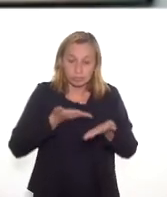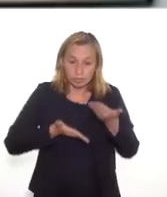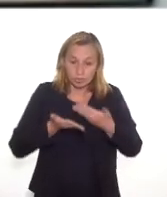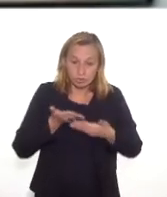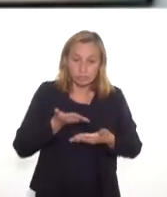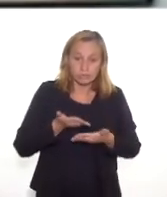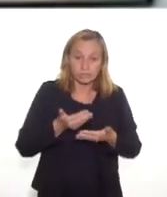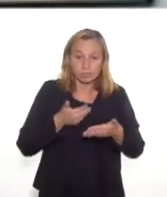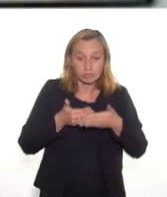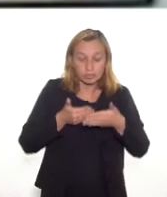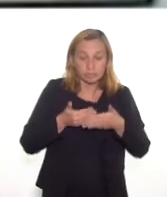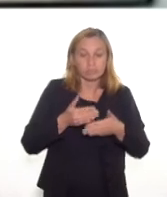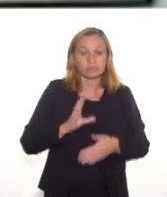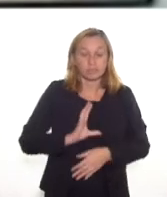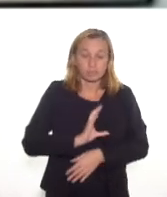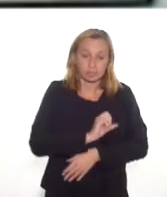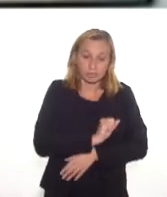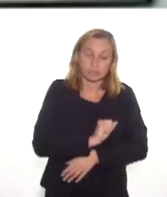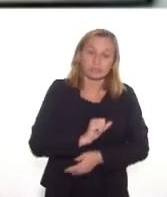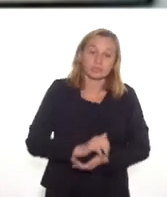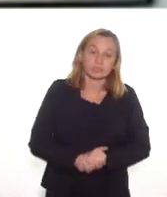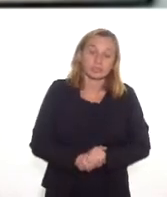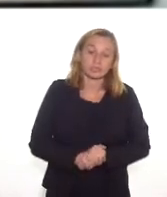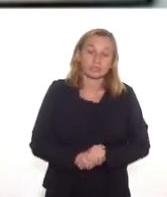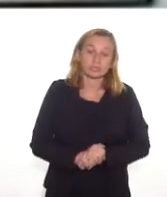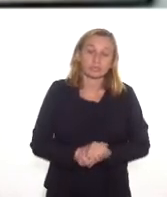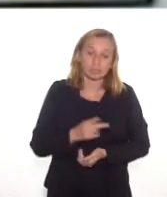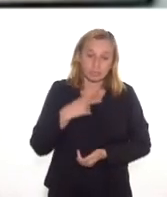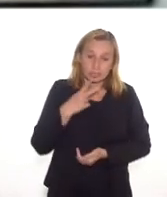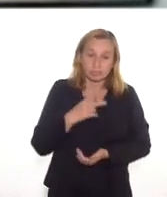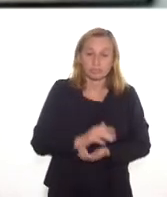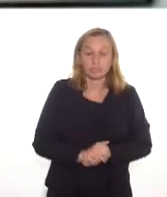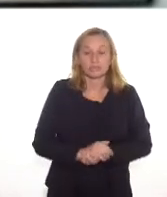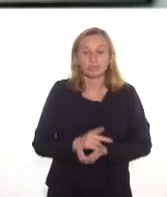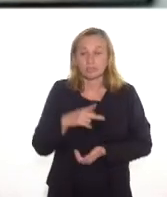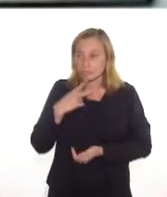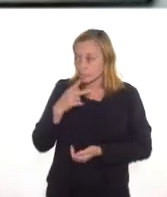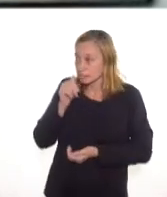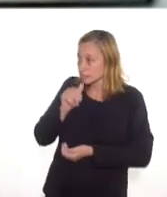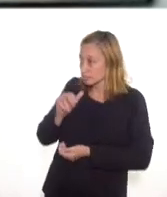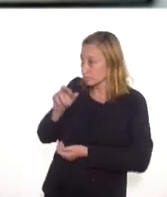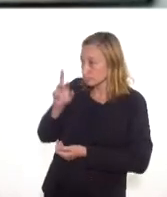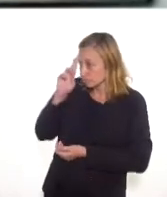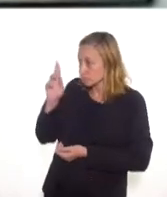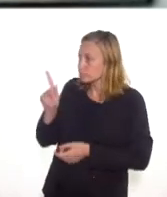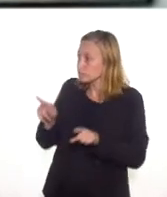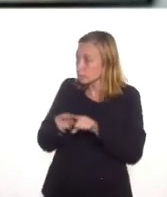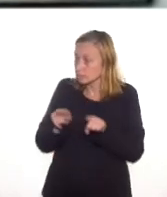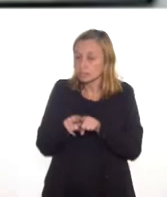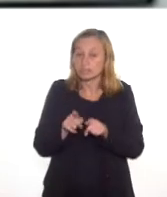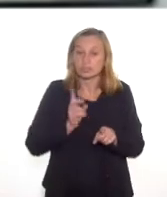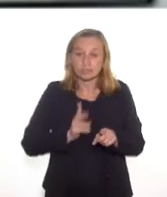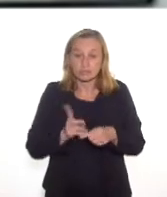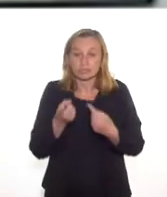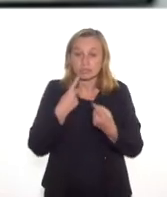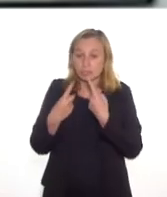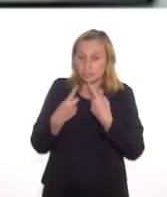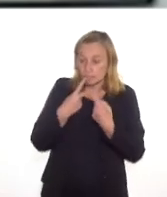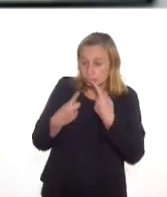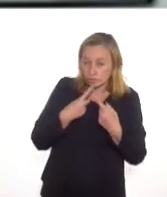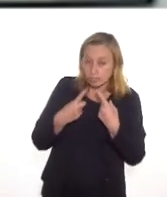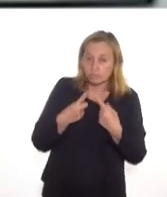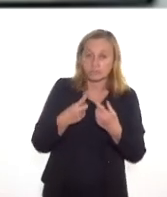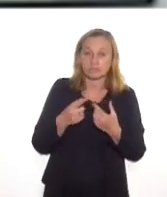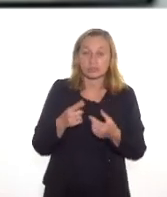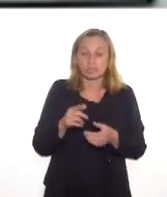muito próxima, muito amável, e falei isso à senhora também, sempre discutindo, eu tenho